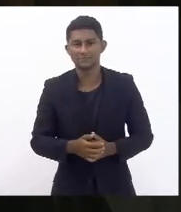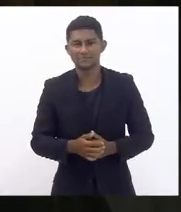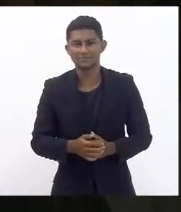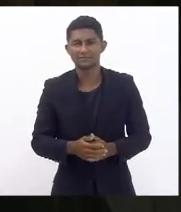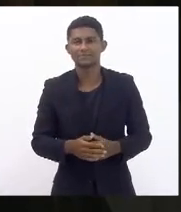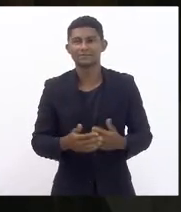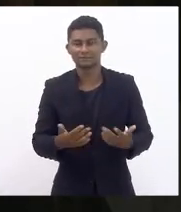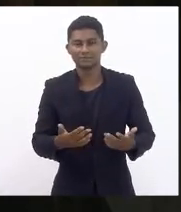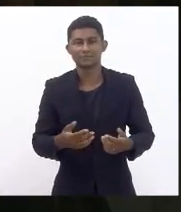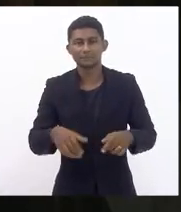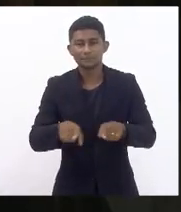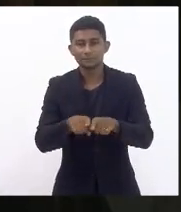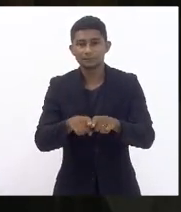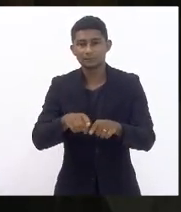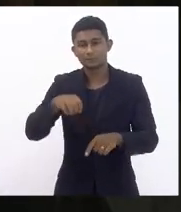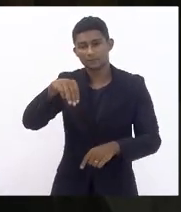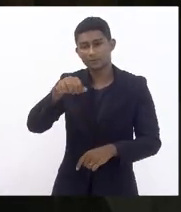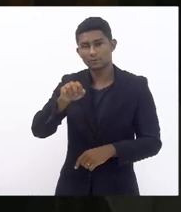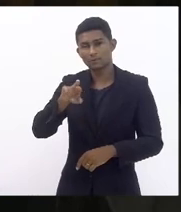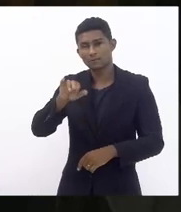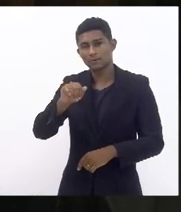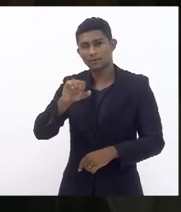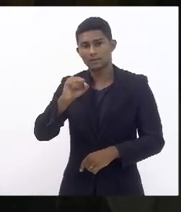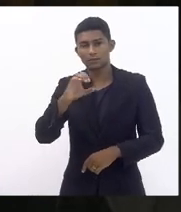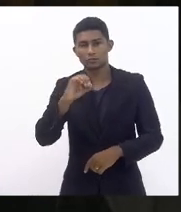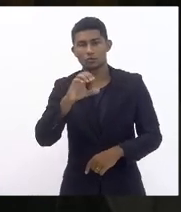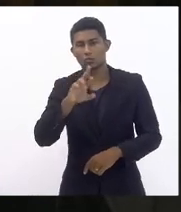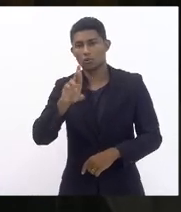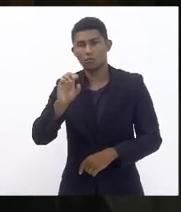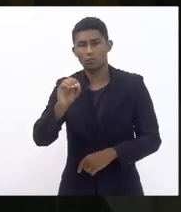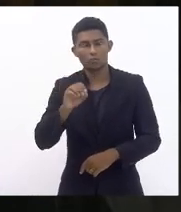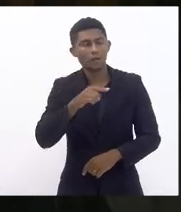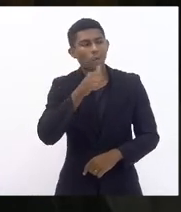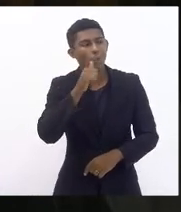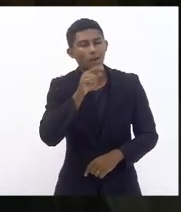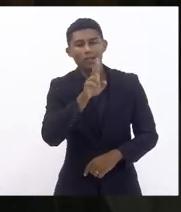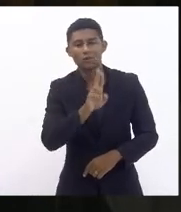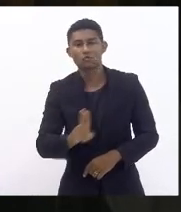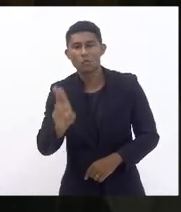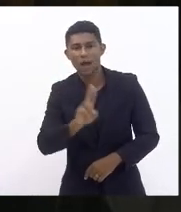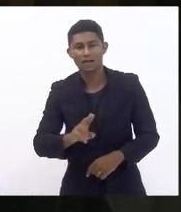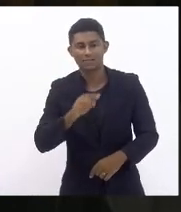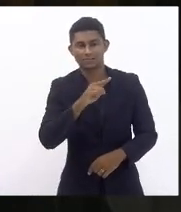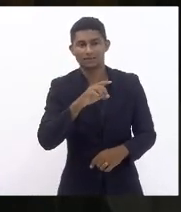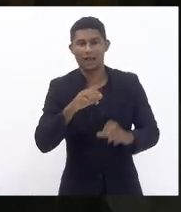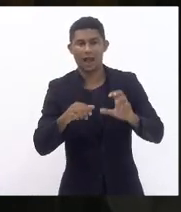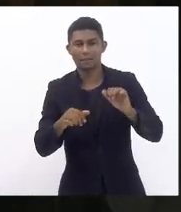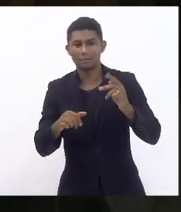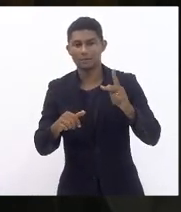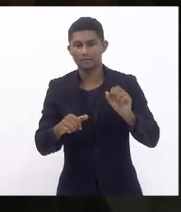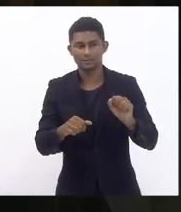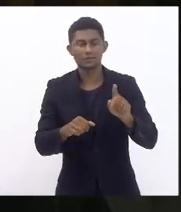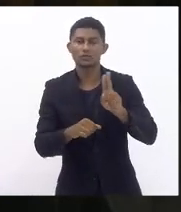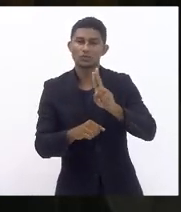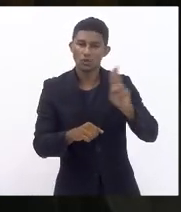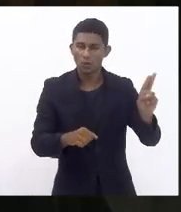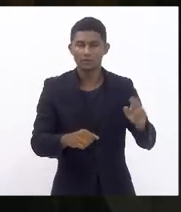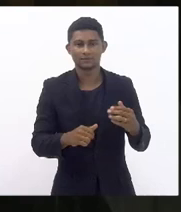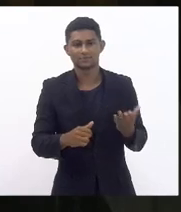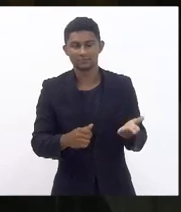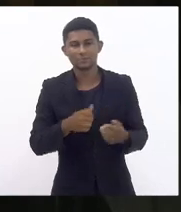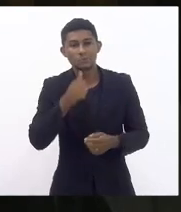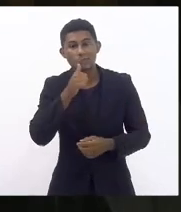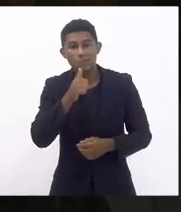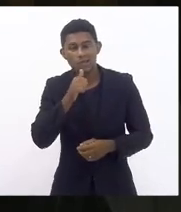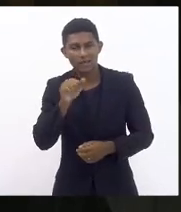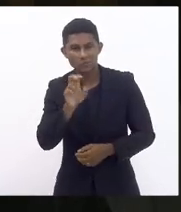Aliás, Maria do Socorro, que é uma usuária do CAPS, que batiza o nome do CAPS. Uma usuária que,